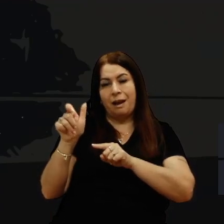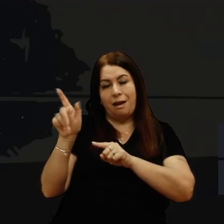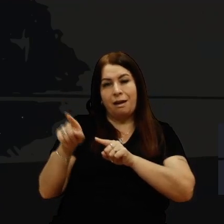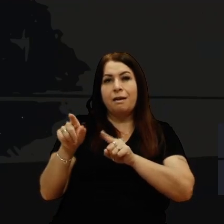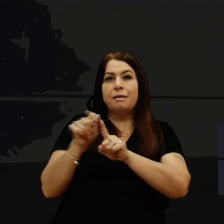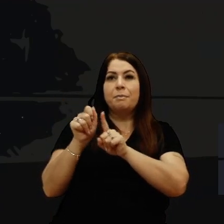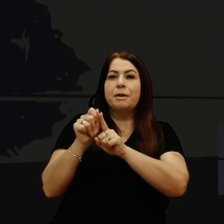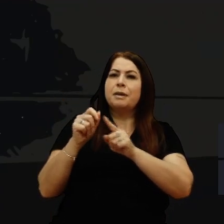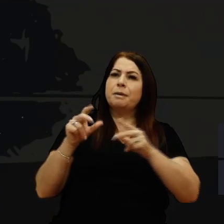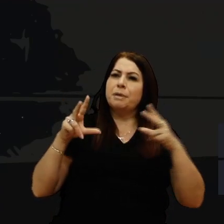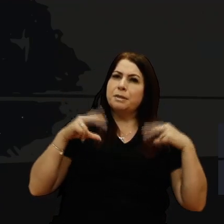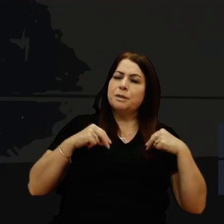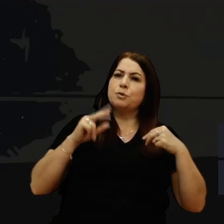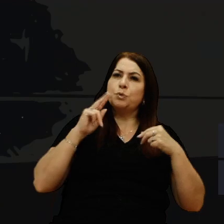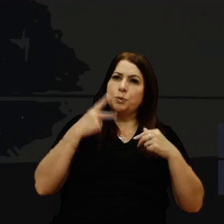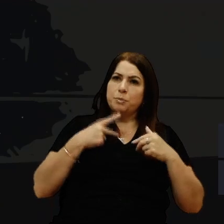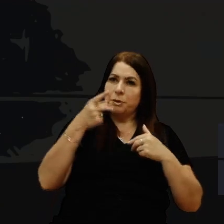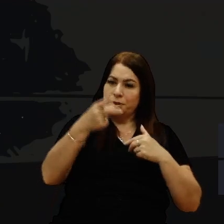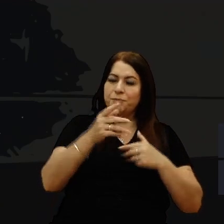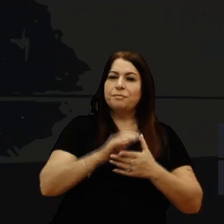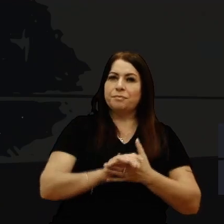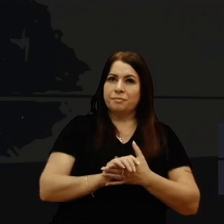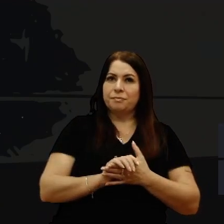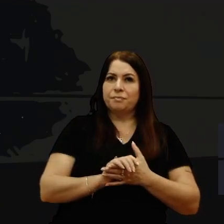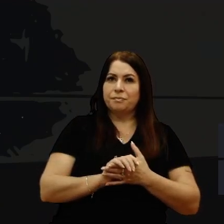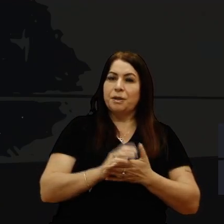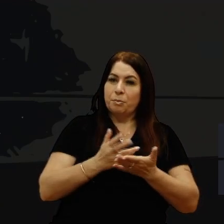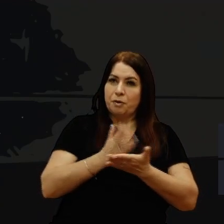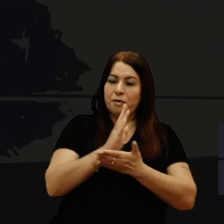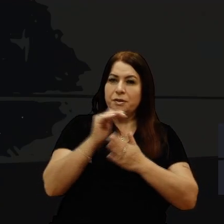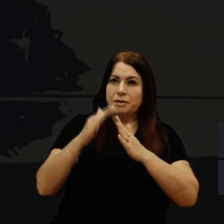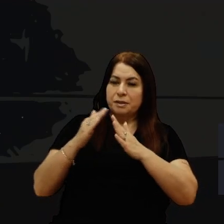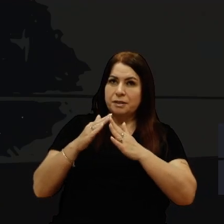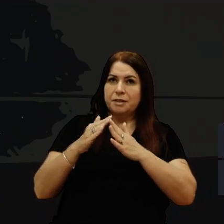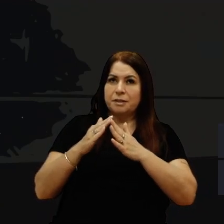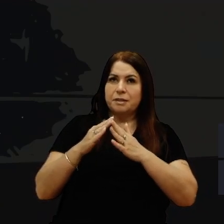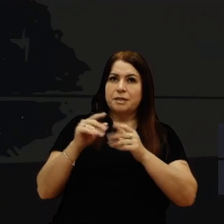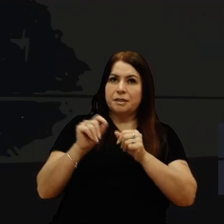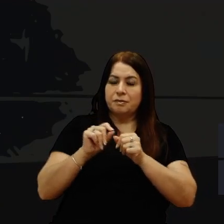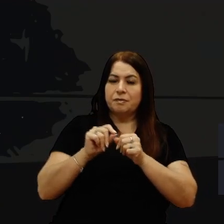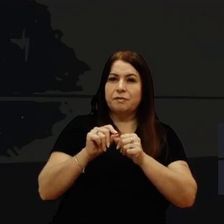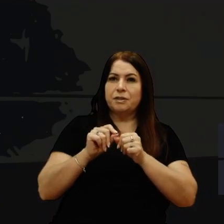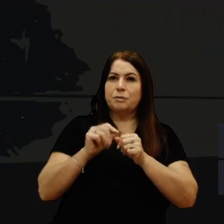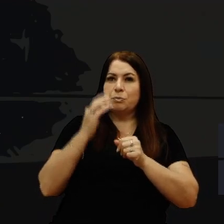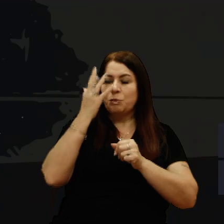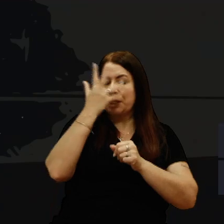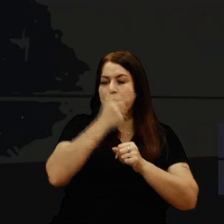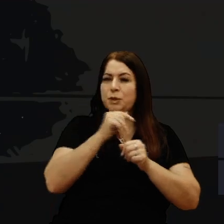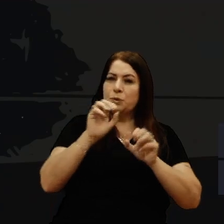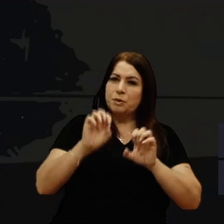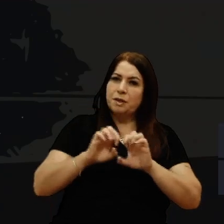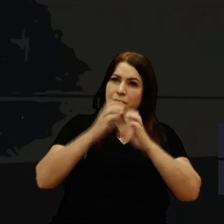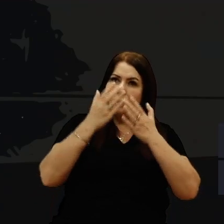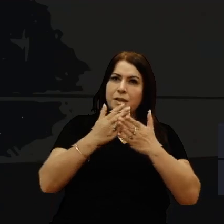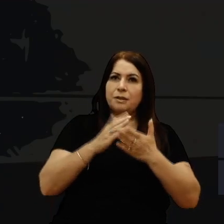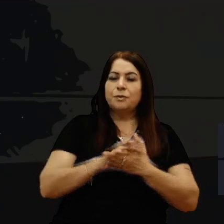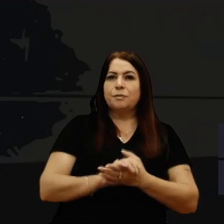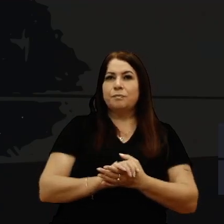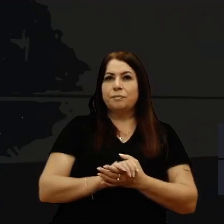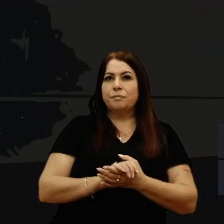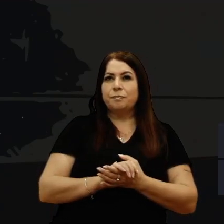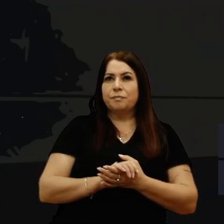merecido reconhecimento para o senhor Rogério, também aprovado por essa casa aqui, feito um lindo evento aqui